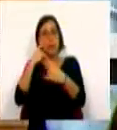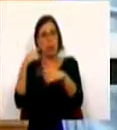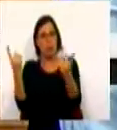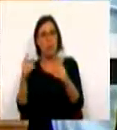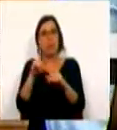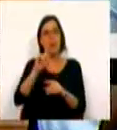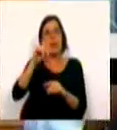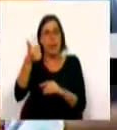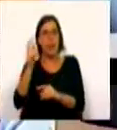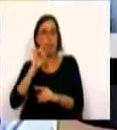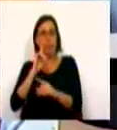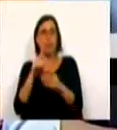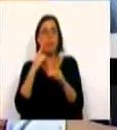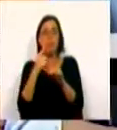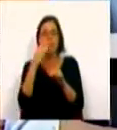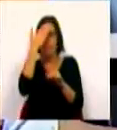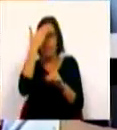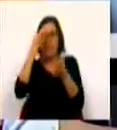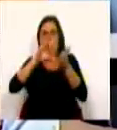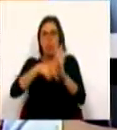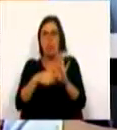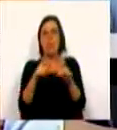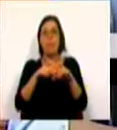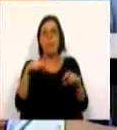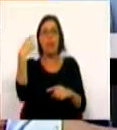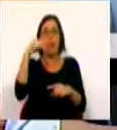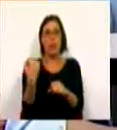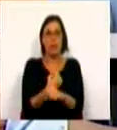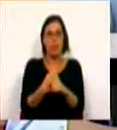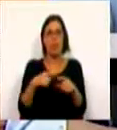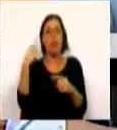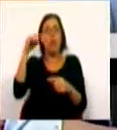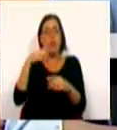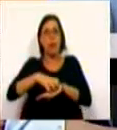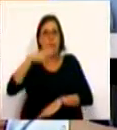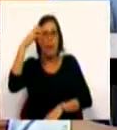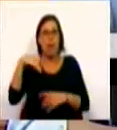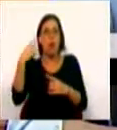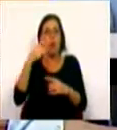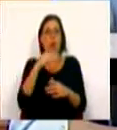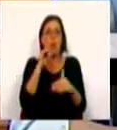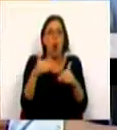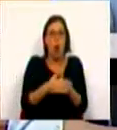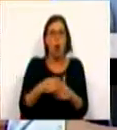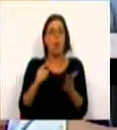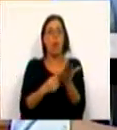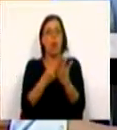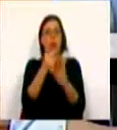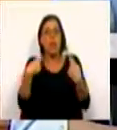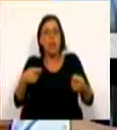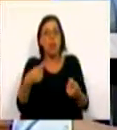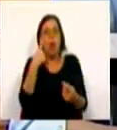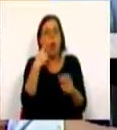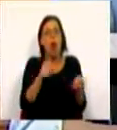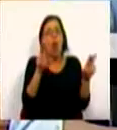o LEPX, prototipando projetos como o Balcão Único do Emprego, o Balcão Único Predial, o Balcão do Óbito, o Roteiro da Despesa,